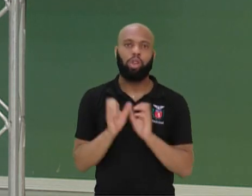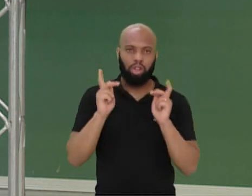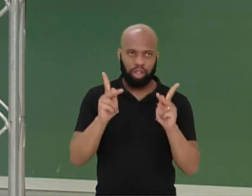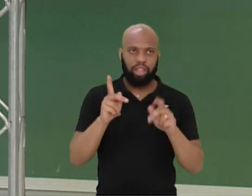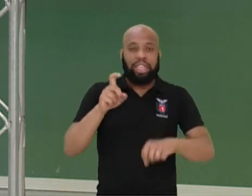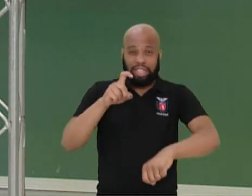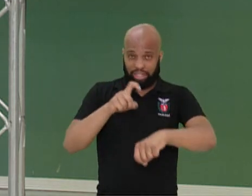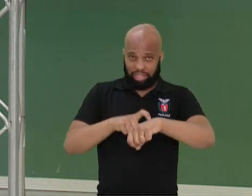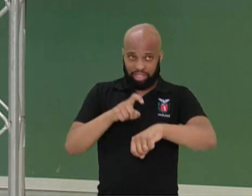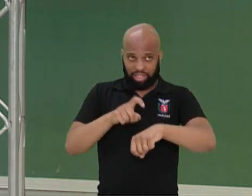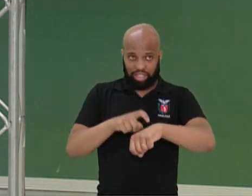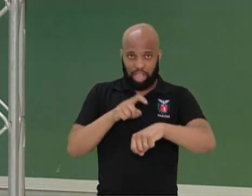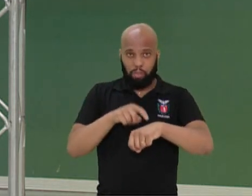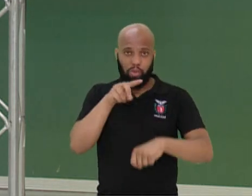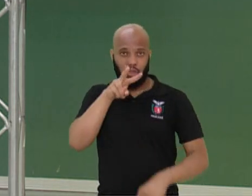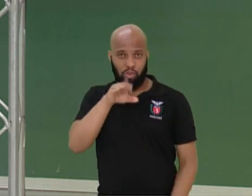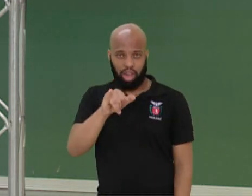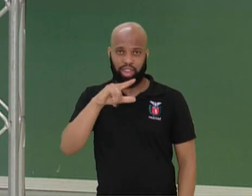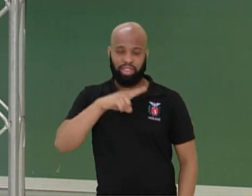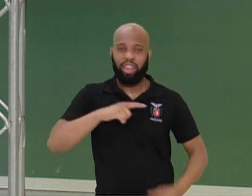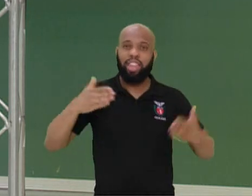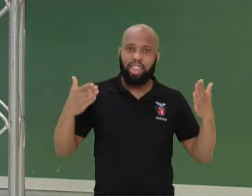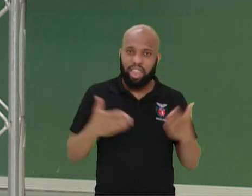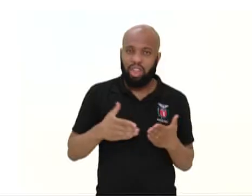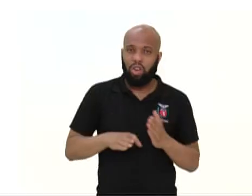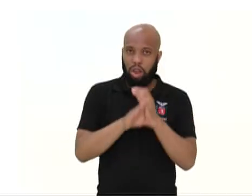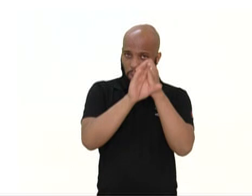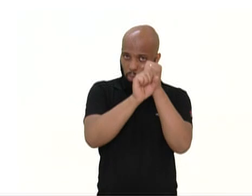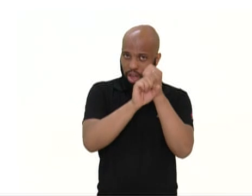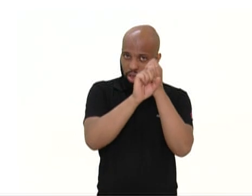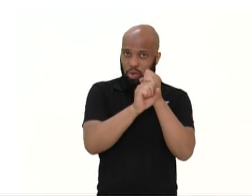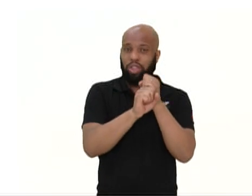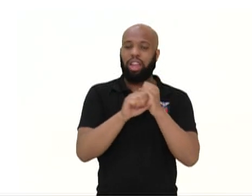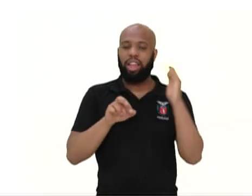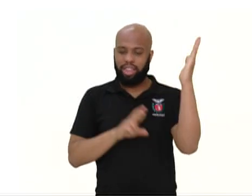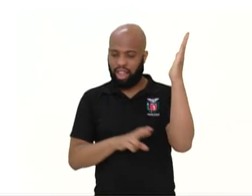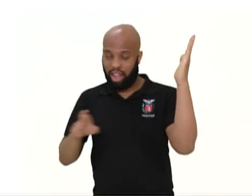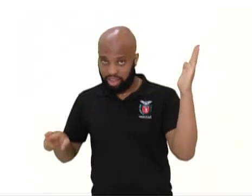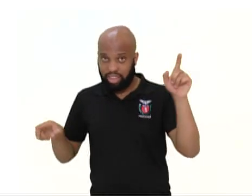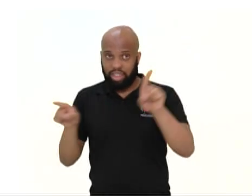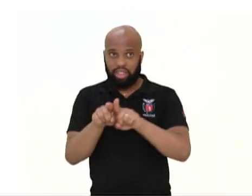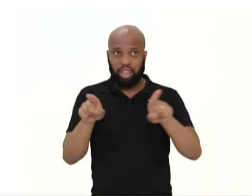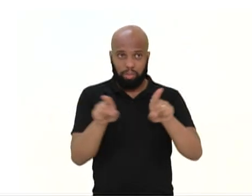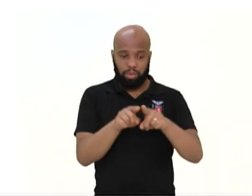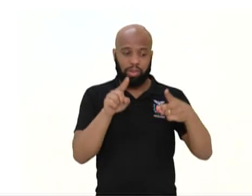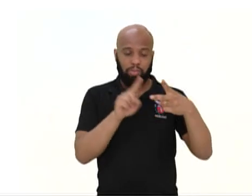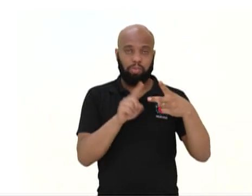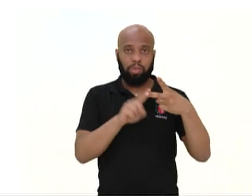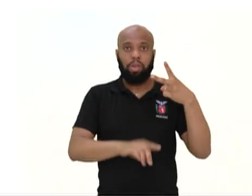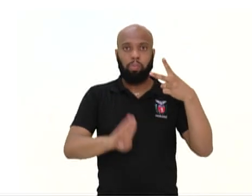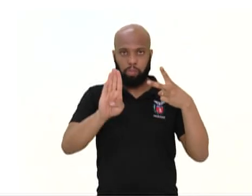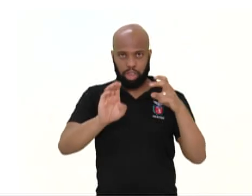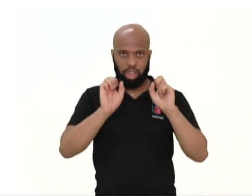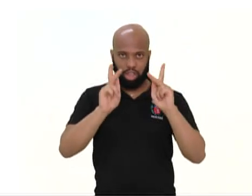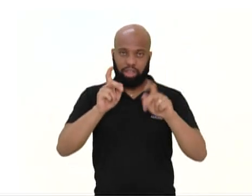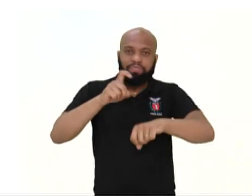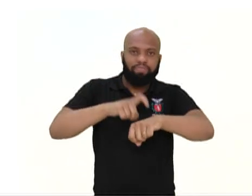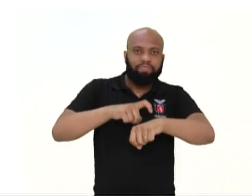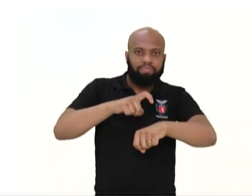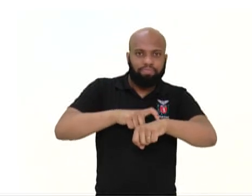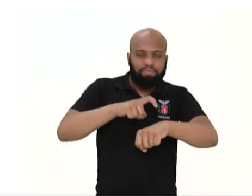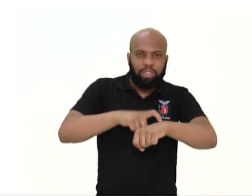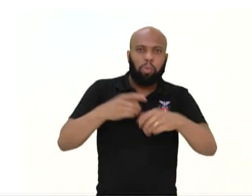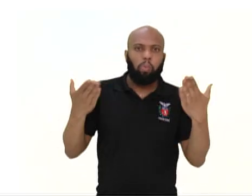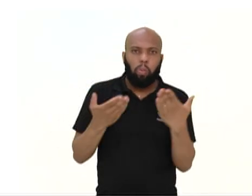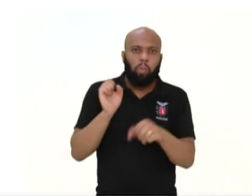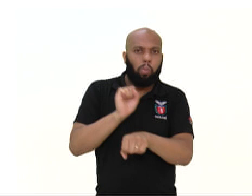ok? Beleza? Então, um deles você vai calcular as raízes. Com a resposta do item A, você já responde do item B, ok?